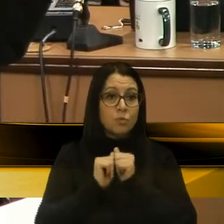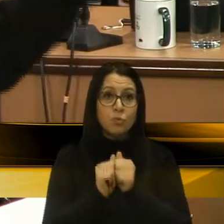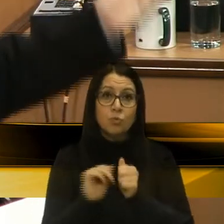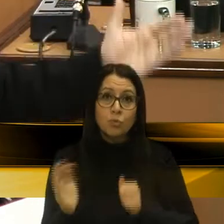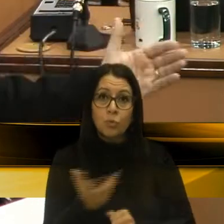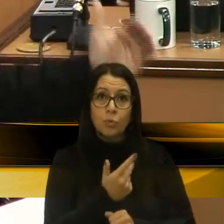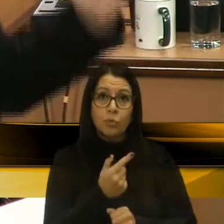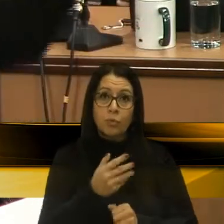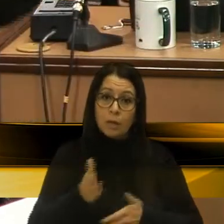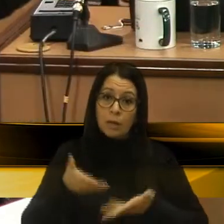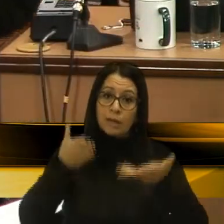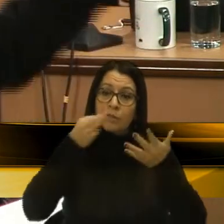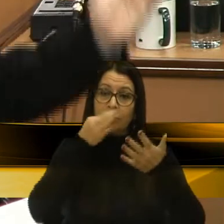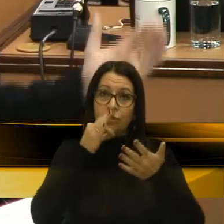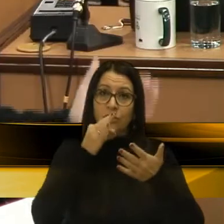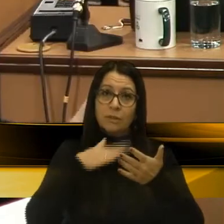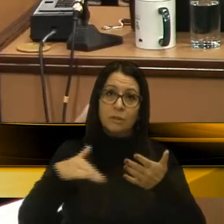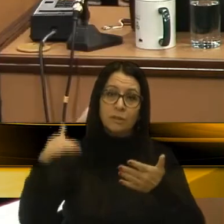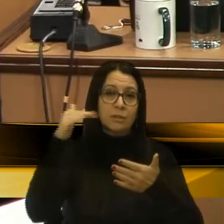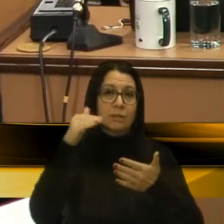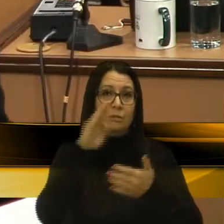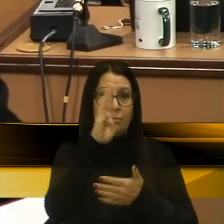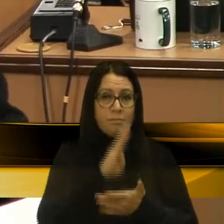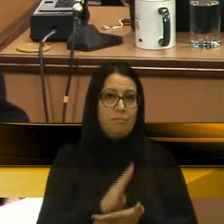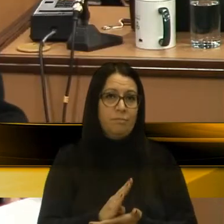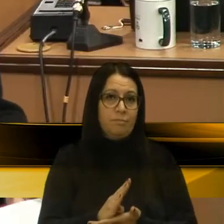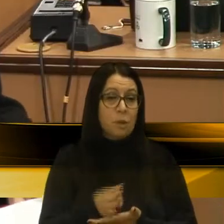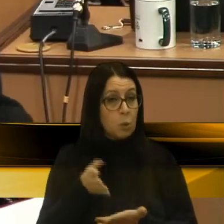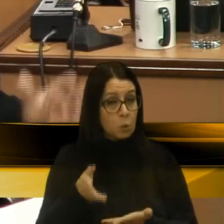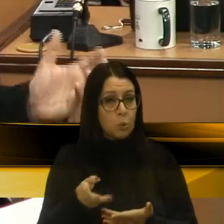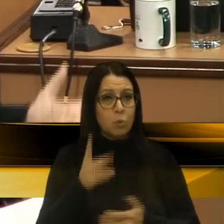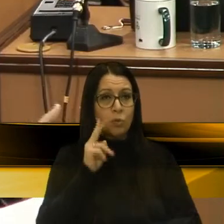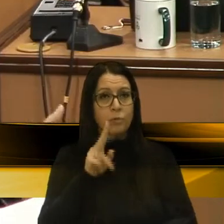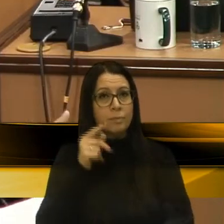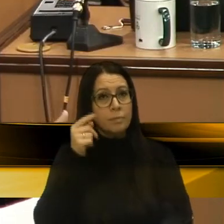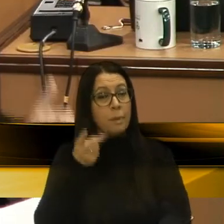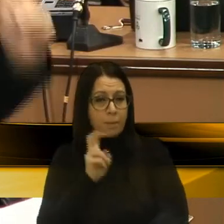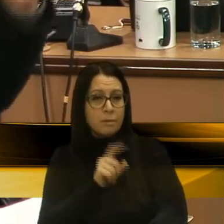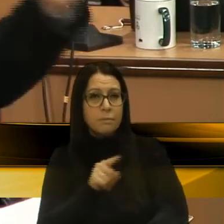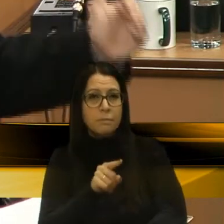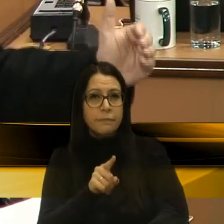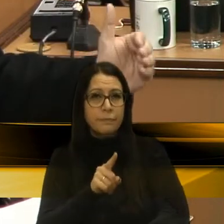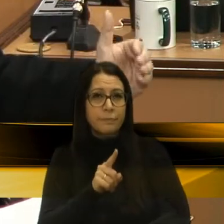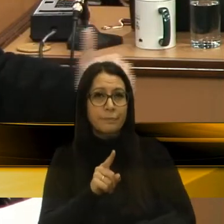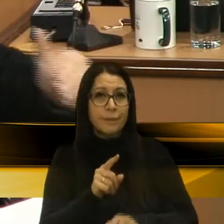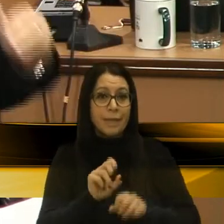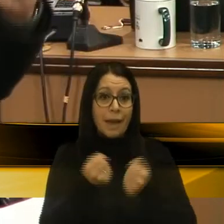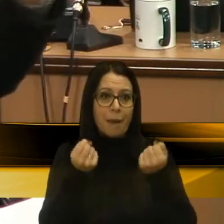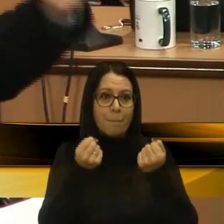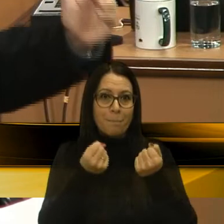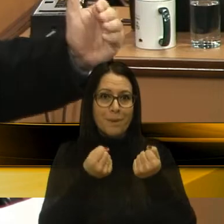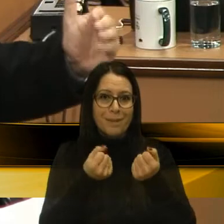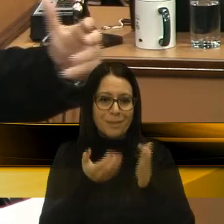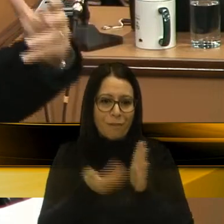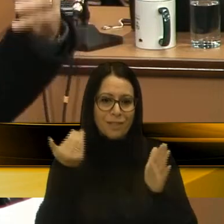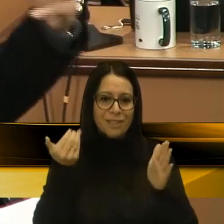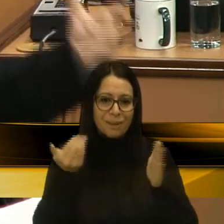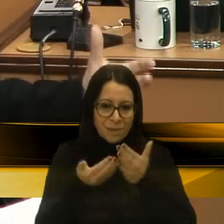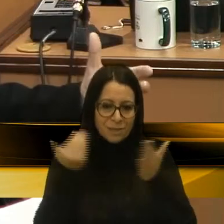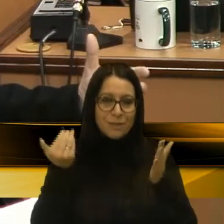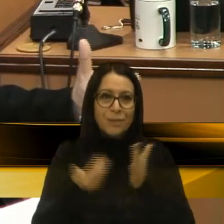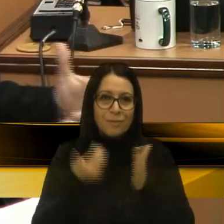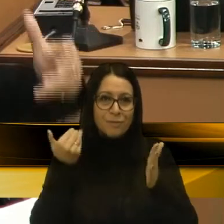dessa tribuna, uma problemática realmente com referência ao governo nacional e mais precisamente ao governo municipal, mas eu